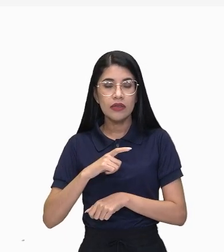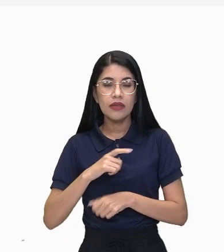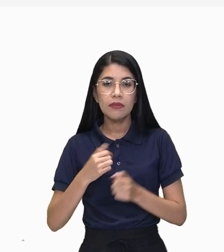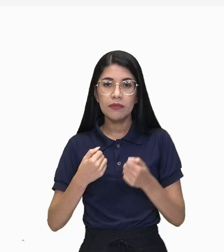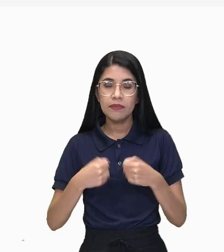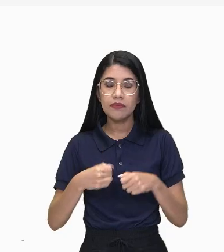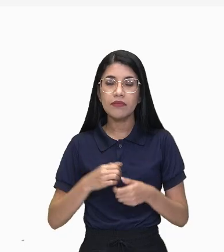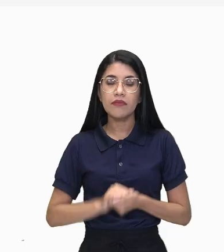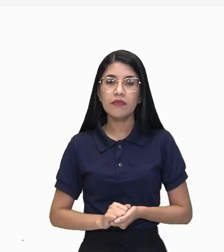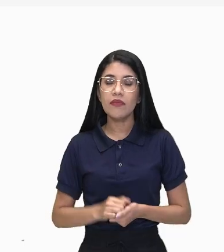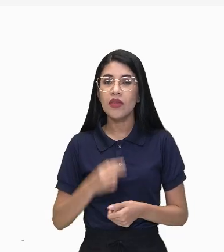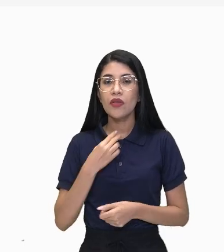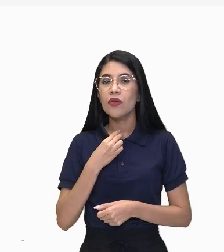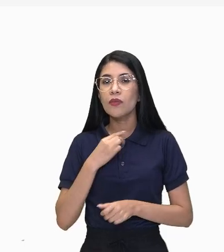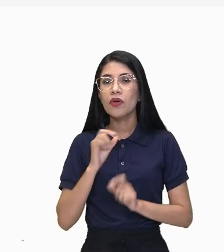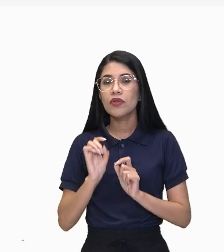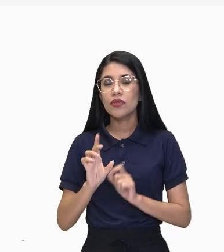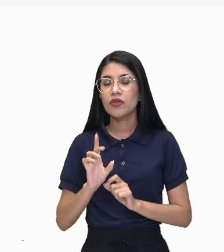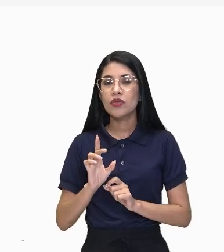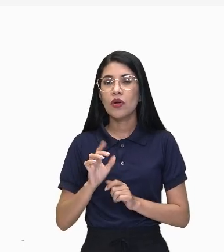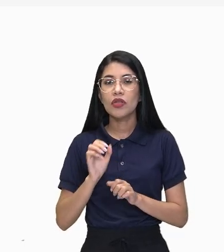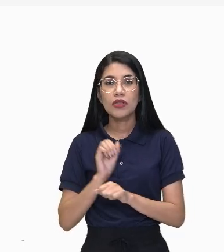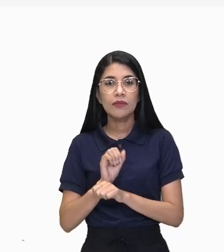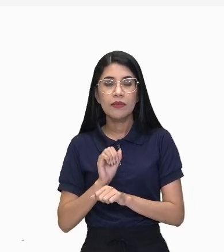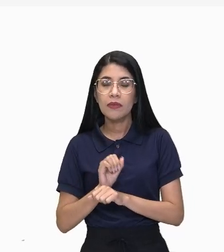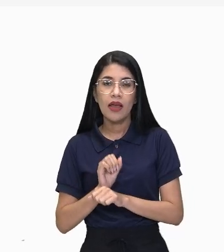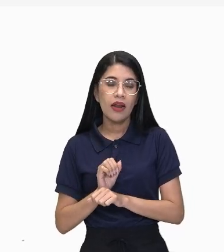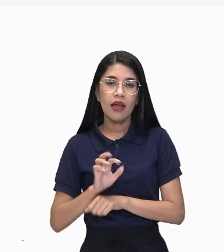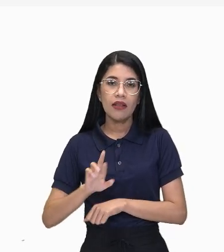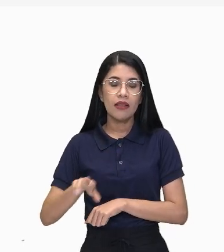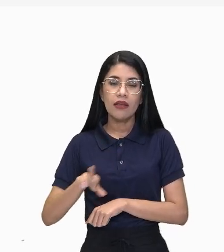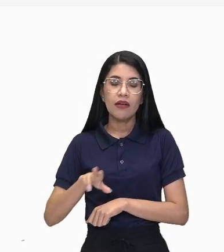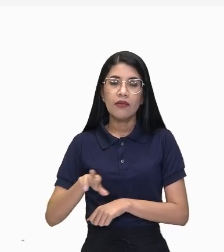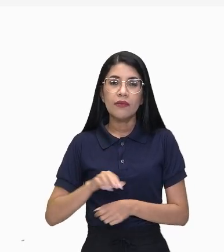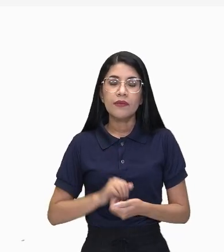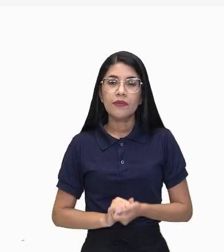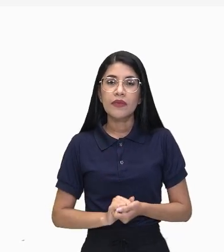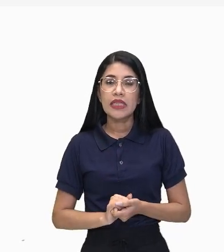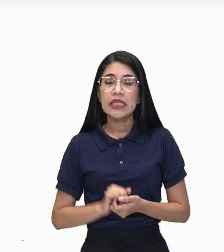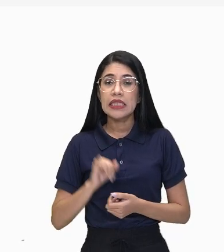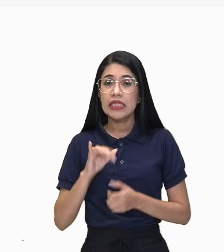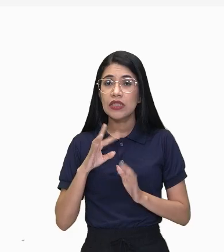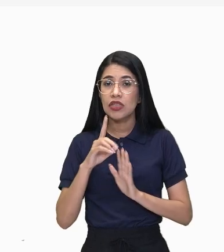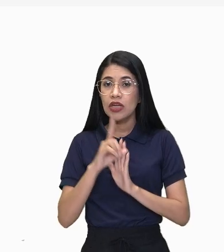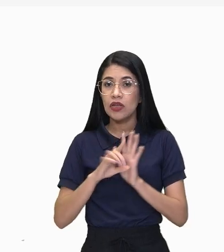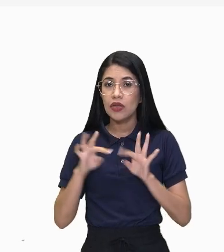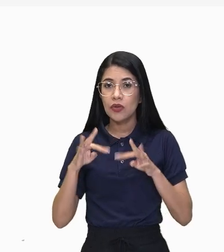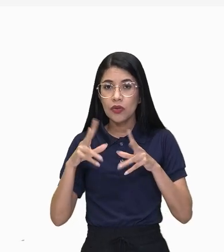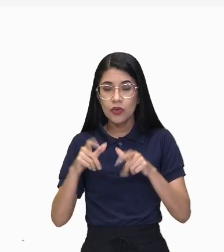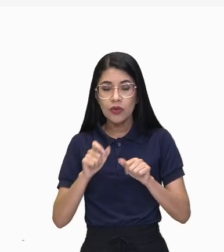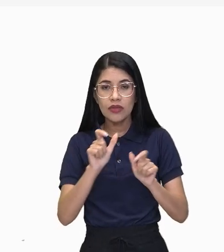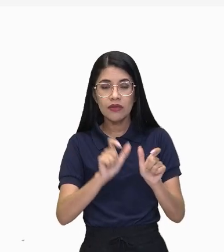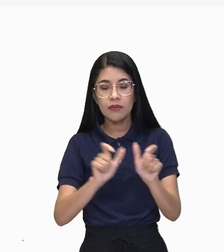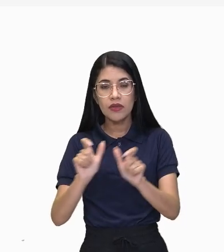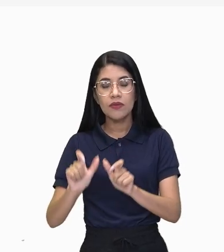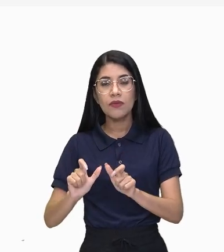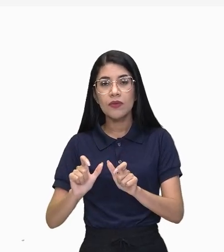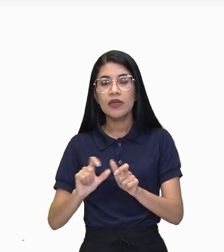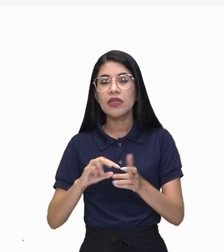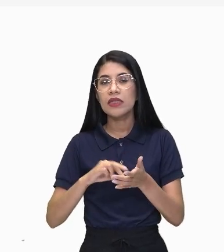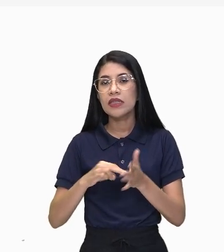pode ficar à mercê disso. Nós temos que se o direito é para todos, então